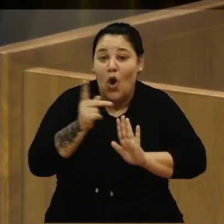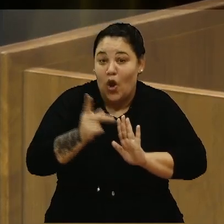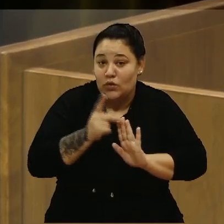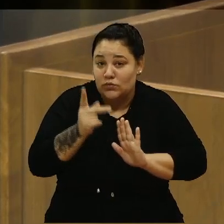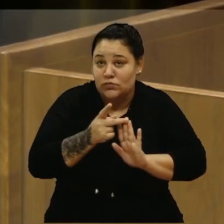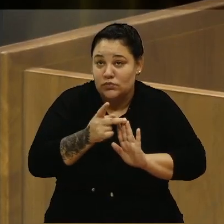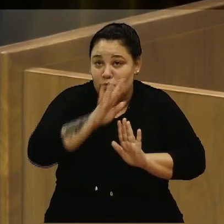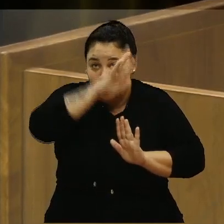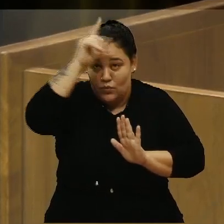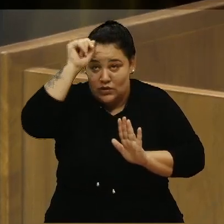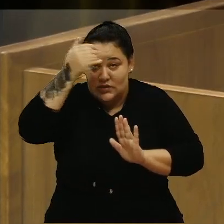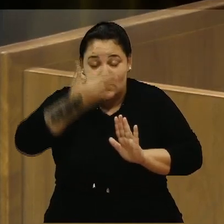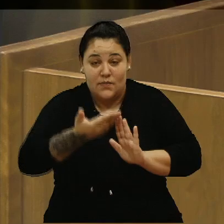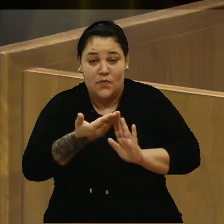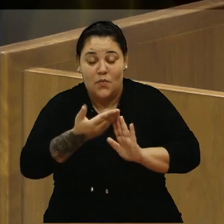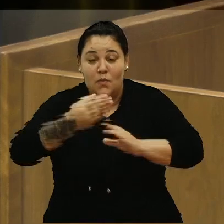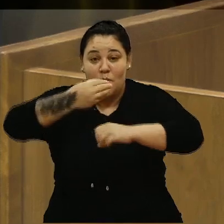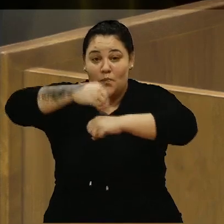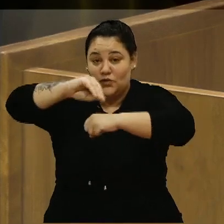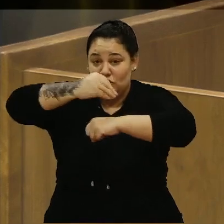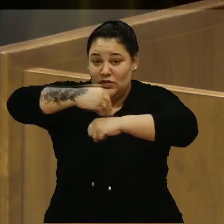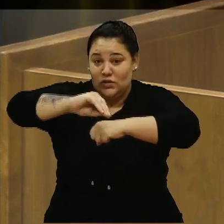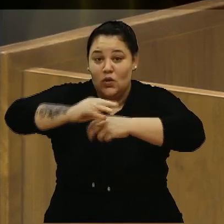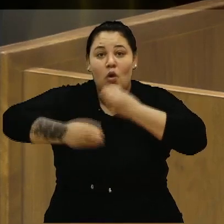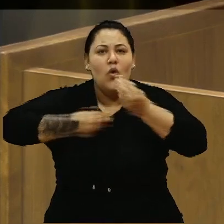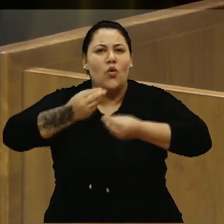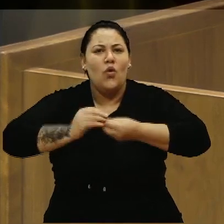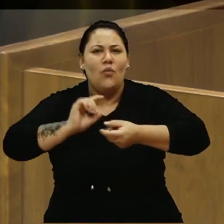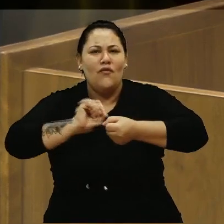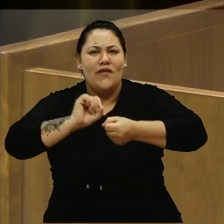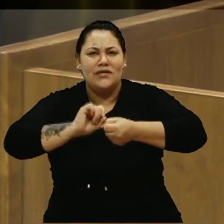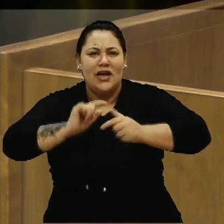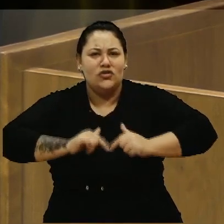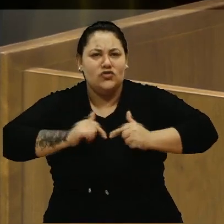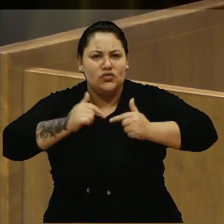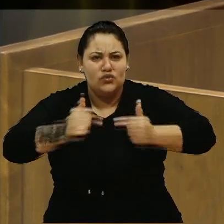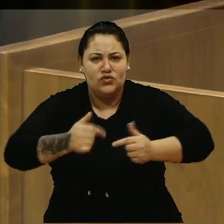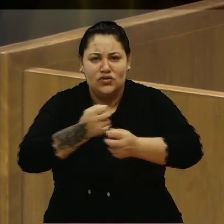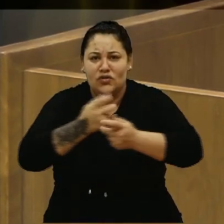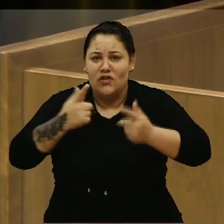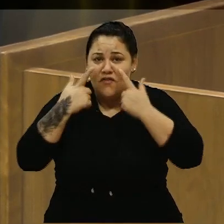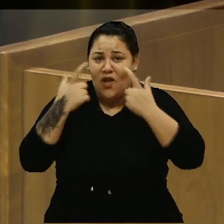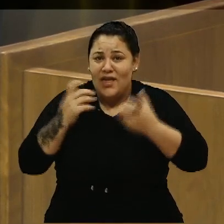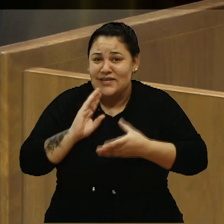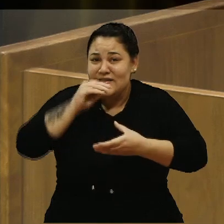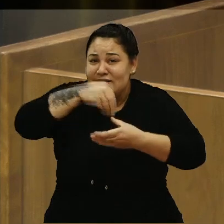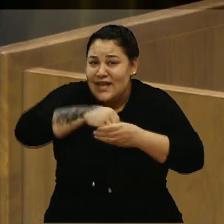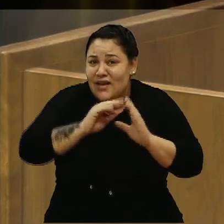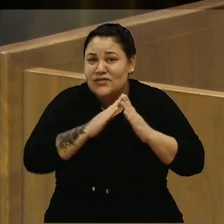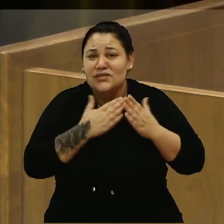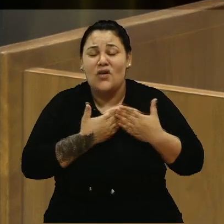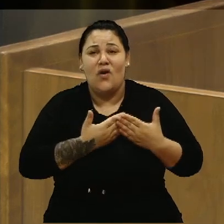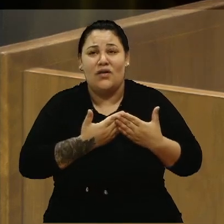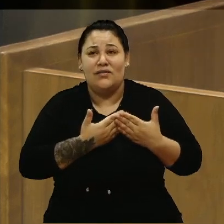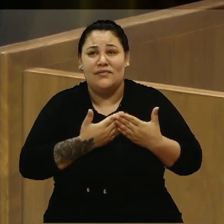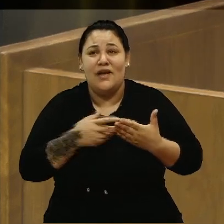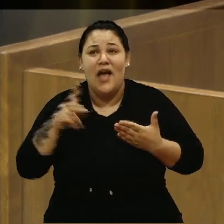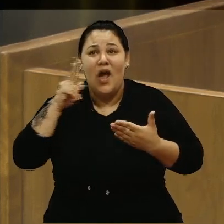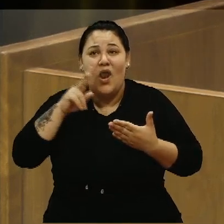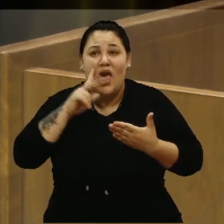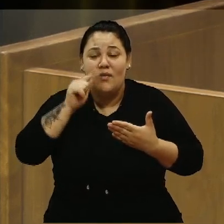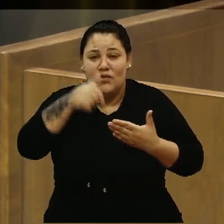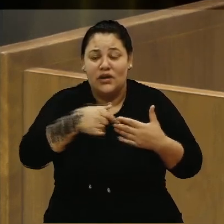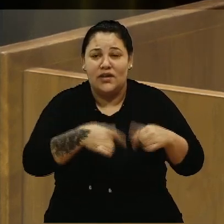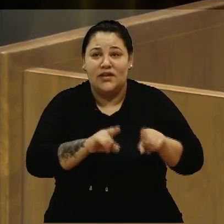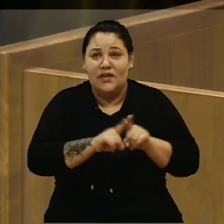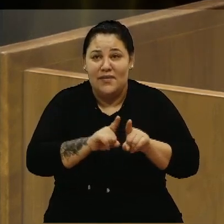município, vereador Lucas, propondo como agir em situações de violência dentro das escolas. Lembro aqui que nós